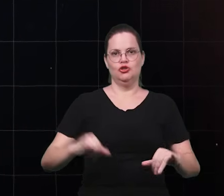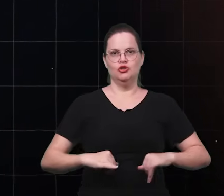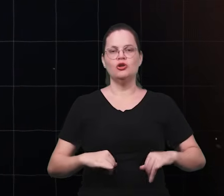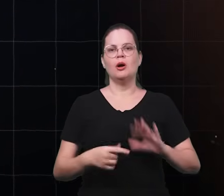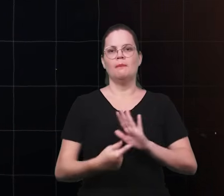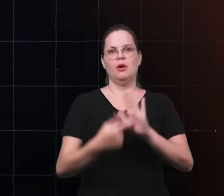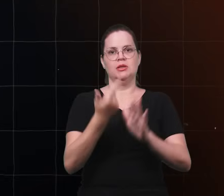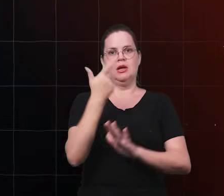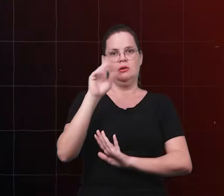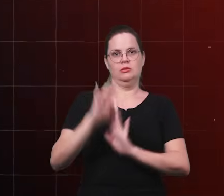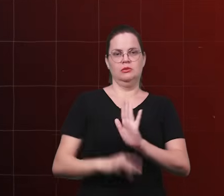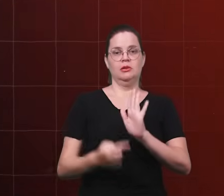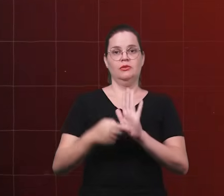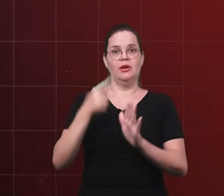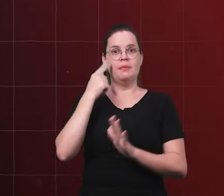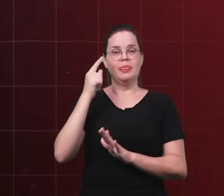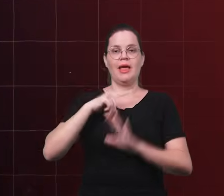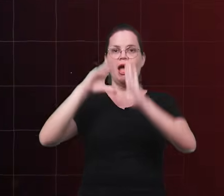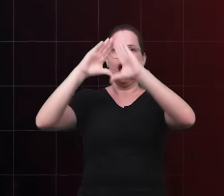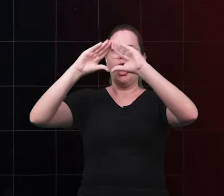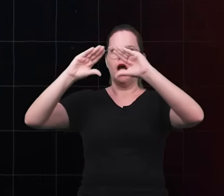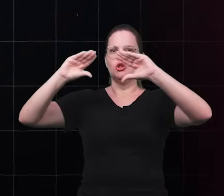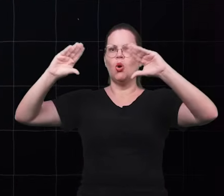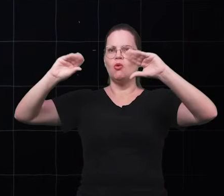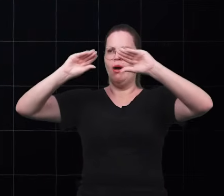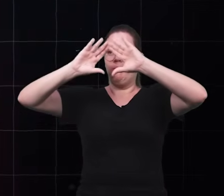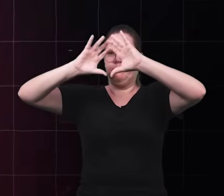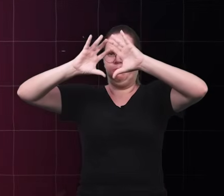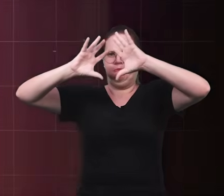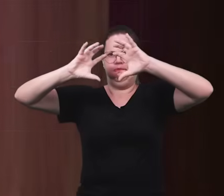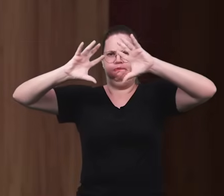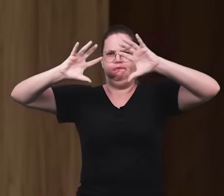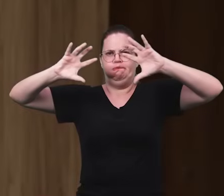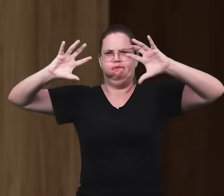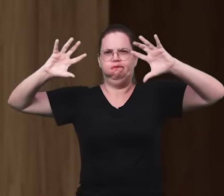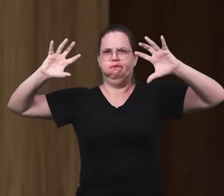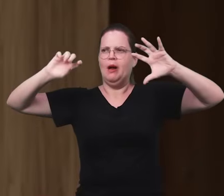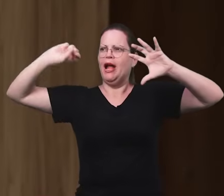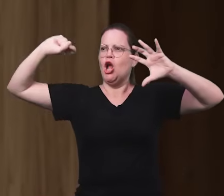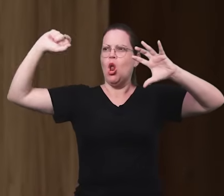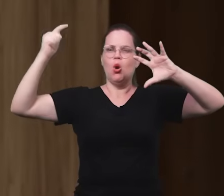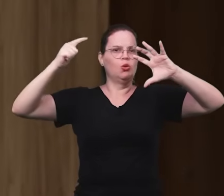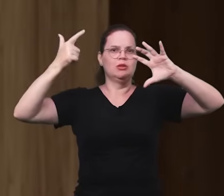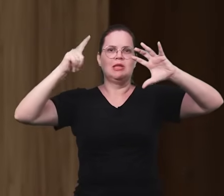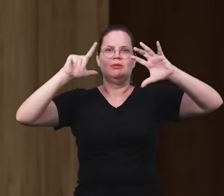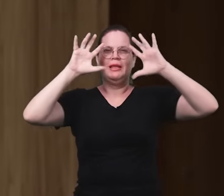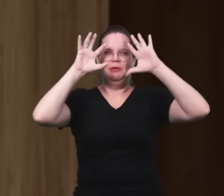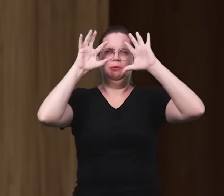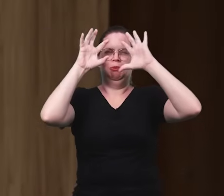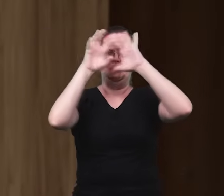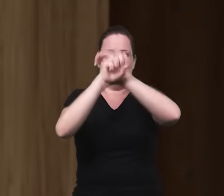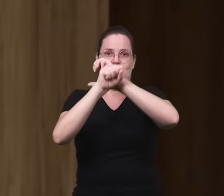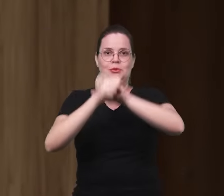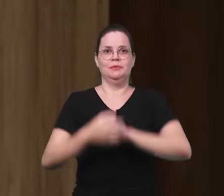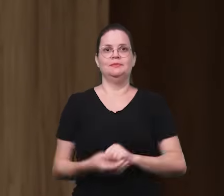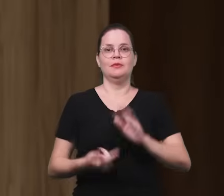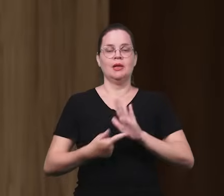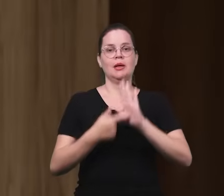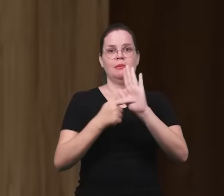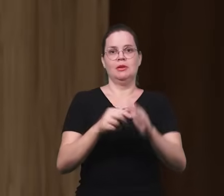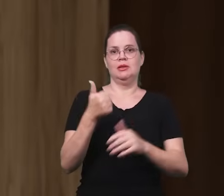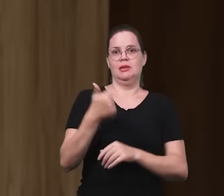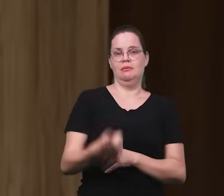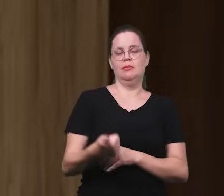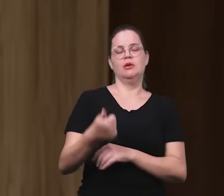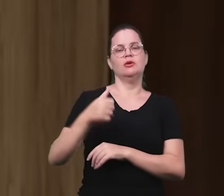e esparge a nuvem da sua luz. Em 1753 foi criado o